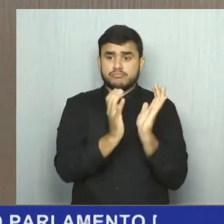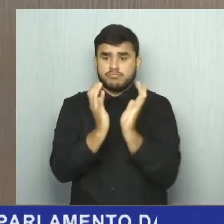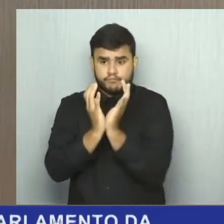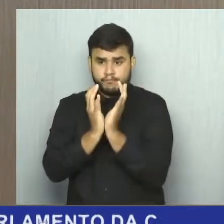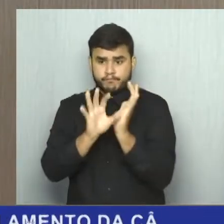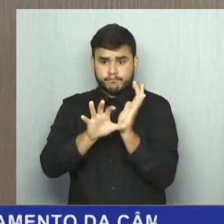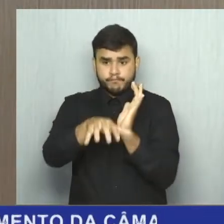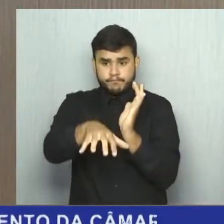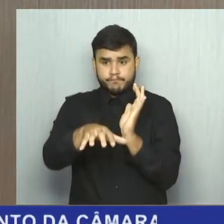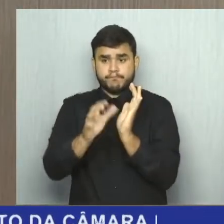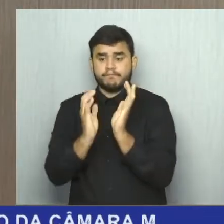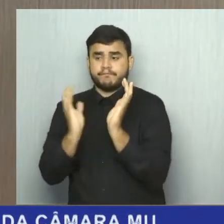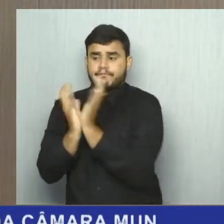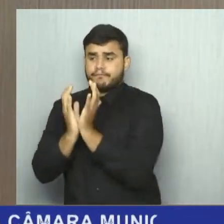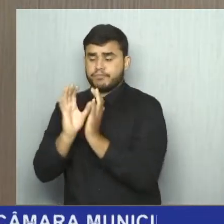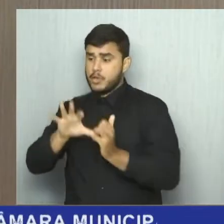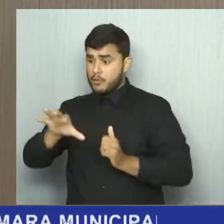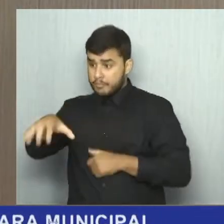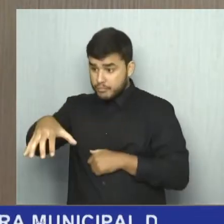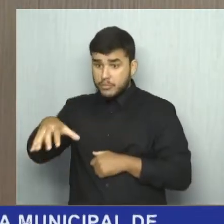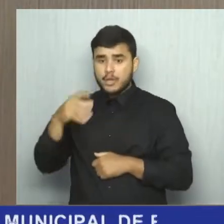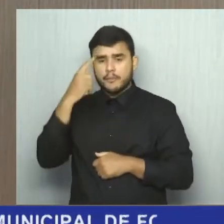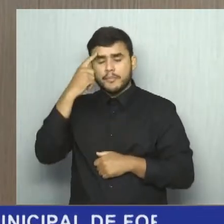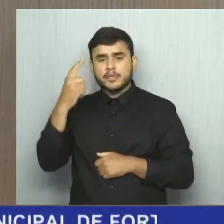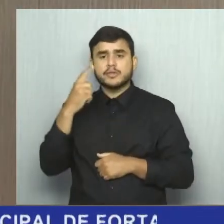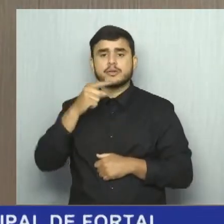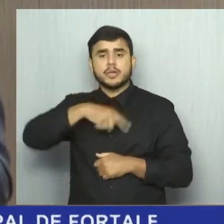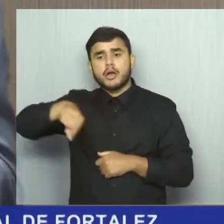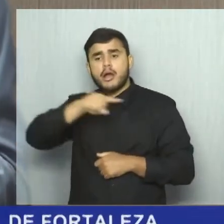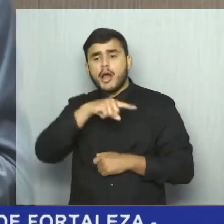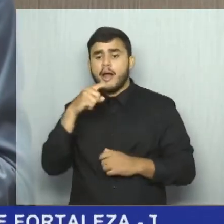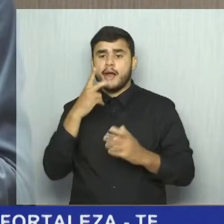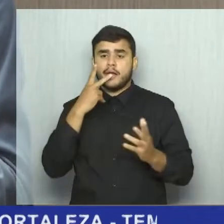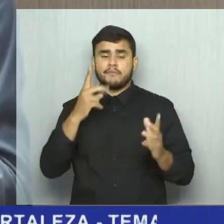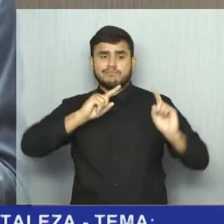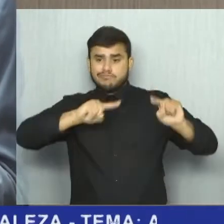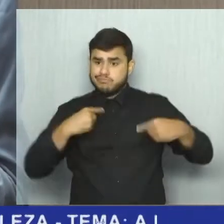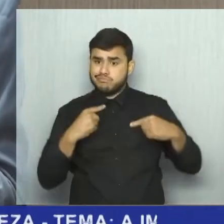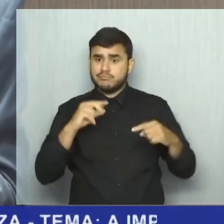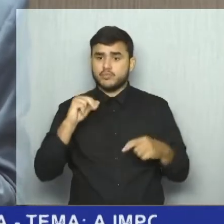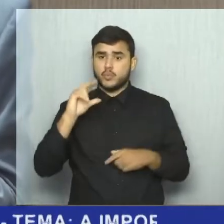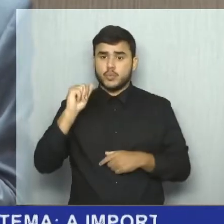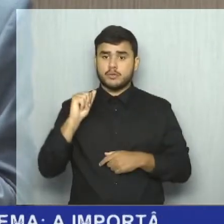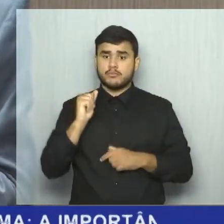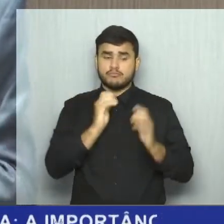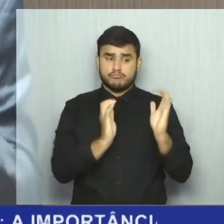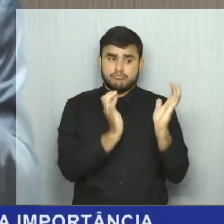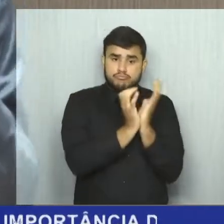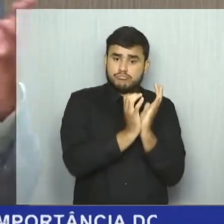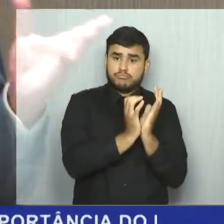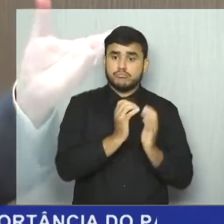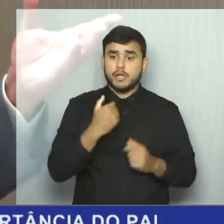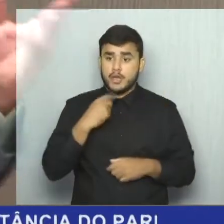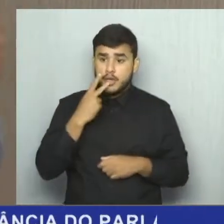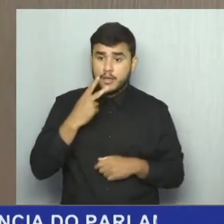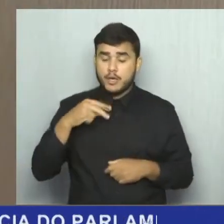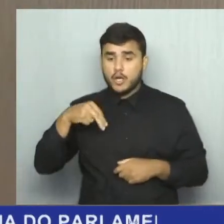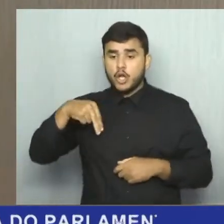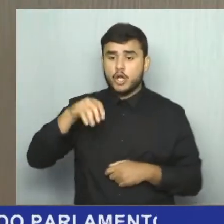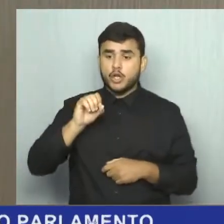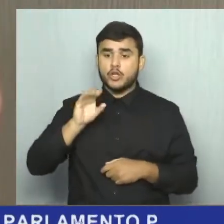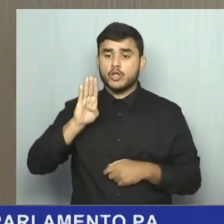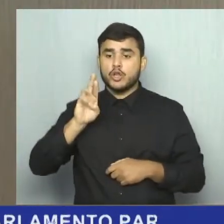a sociologia, mesmo do tempo, quanto mais não dizer contemporaneamente. Era a nobreza, uma aristocracia que